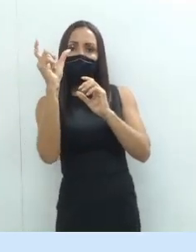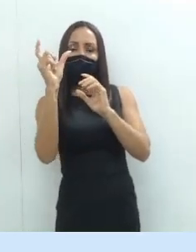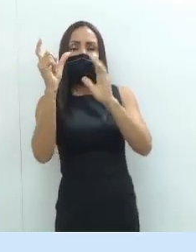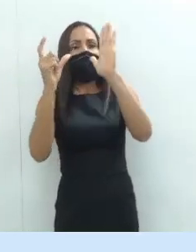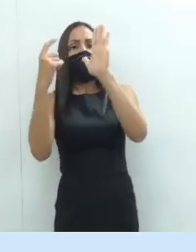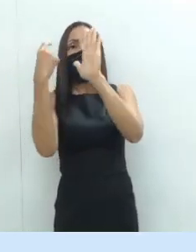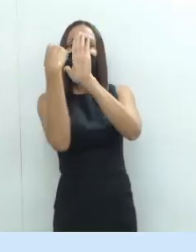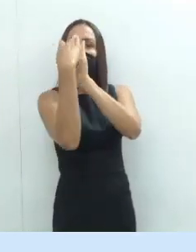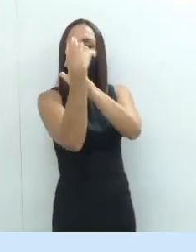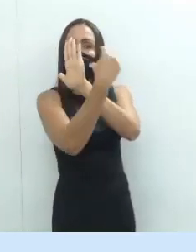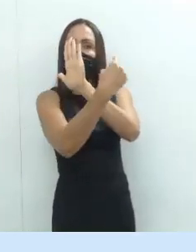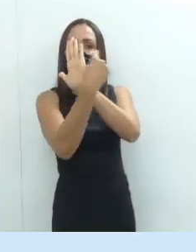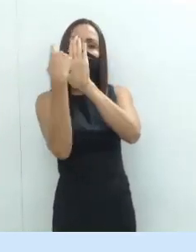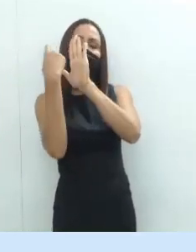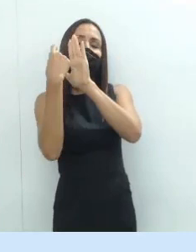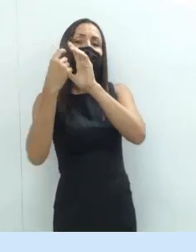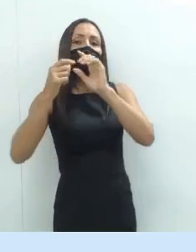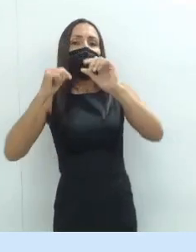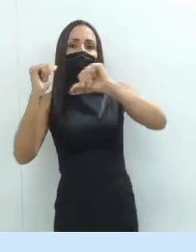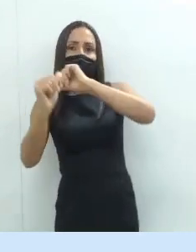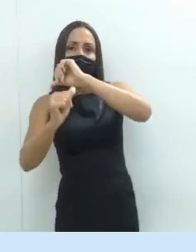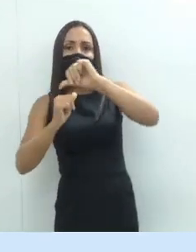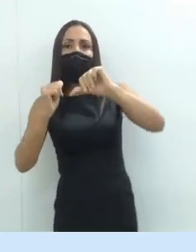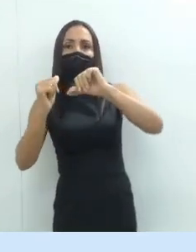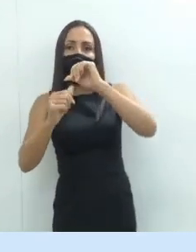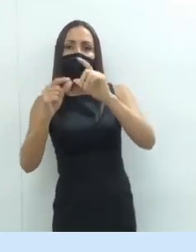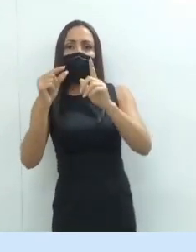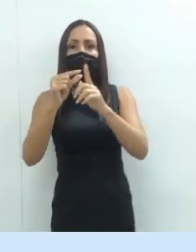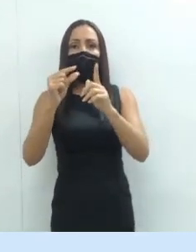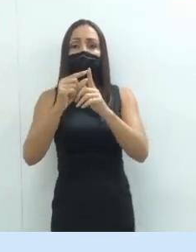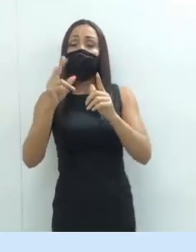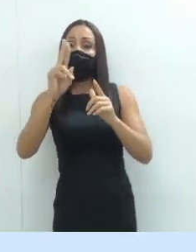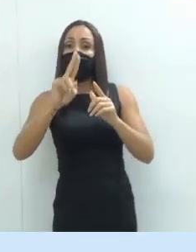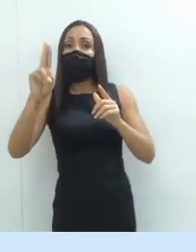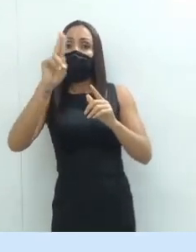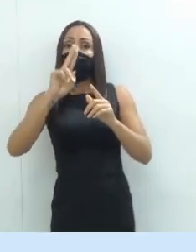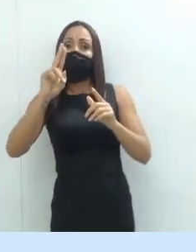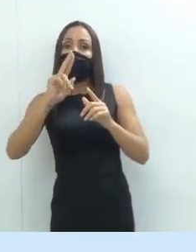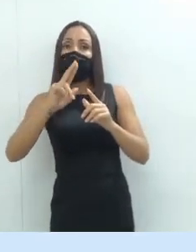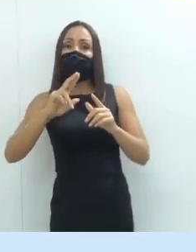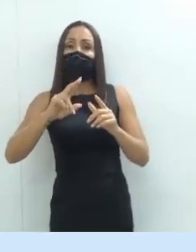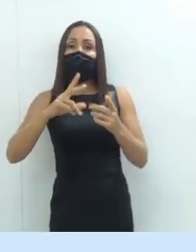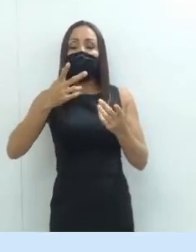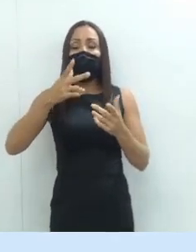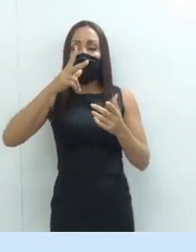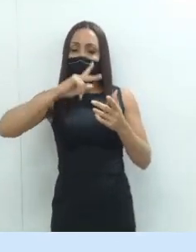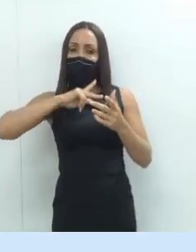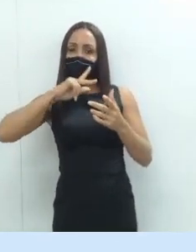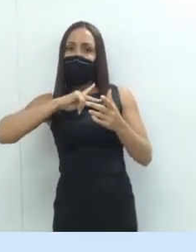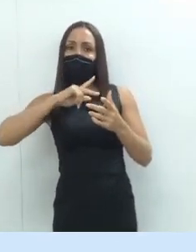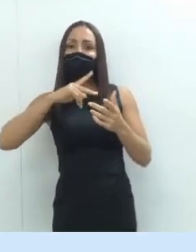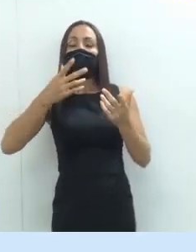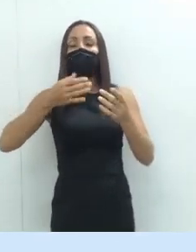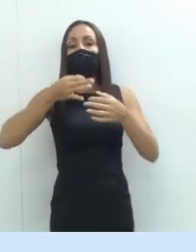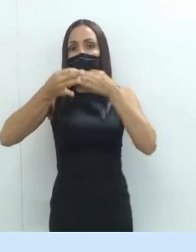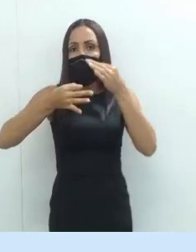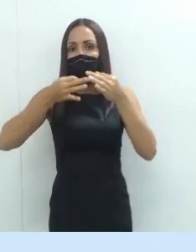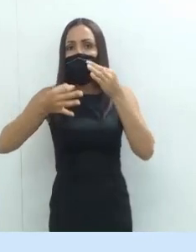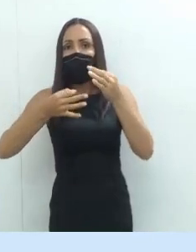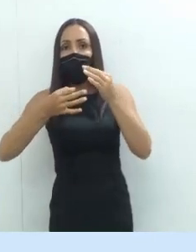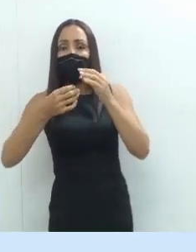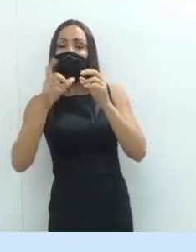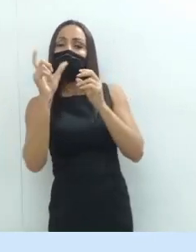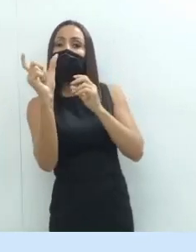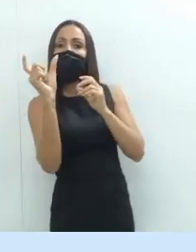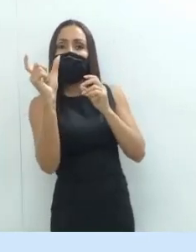as palavras, né, usando, no caso, as minhas palavras, mas mantive as ideias. Eu mantive as ideias principais que